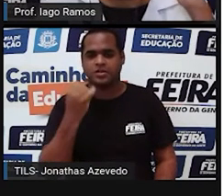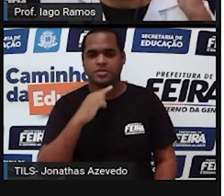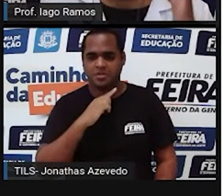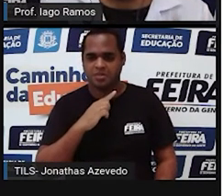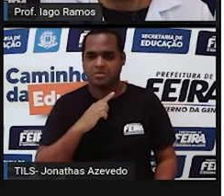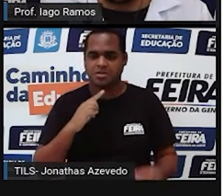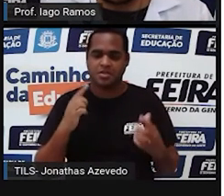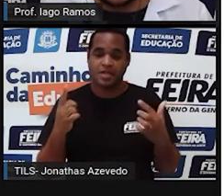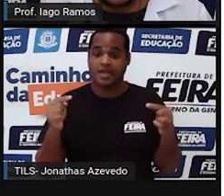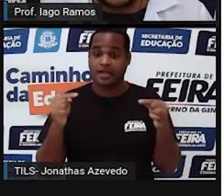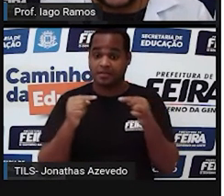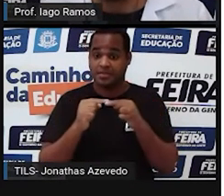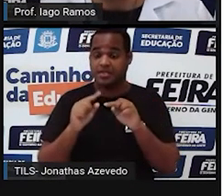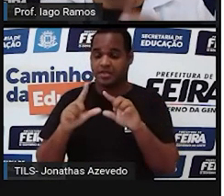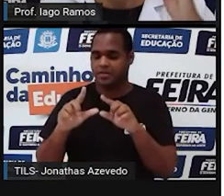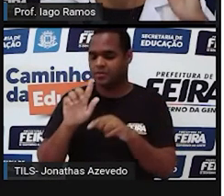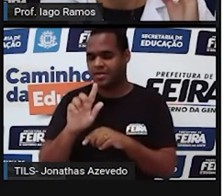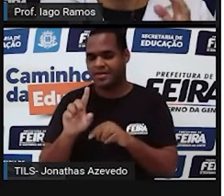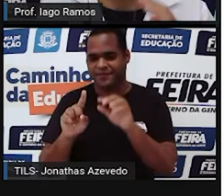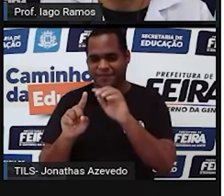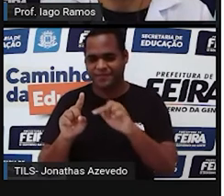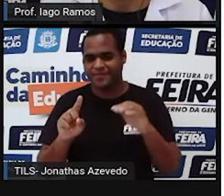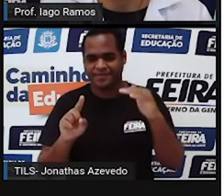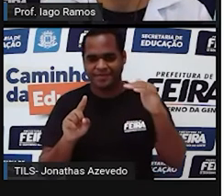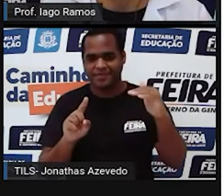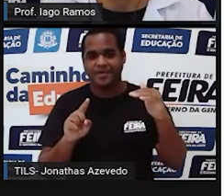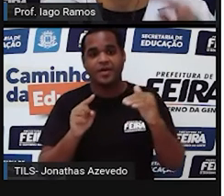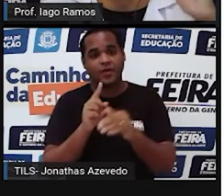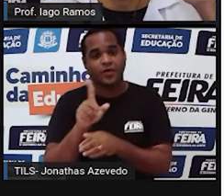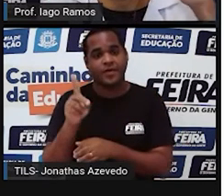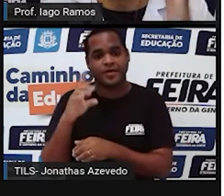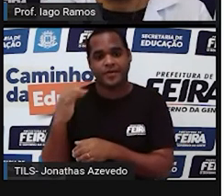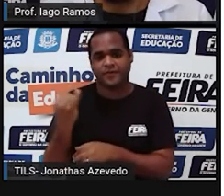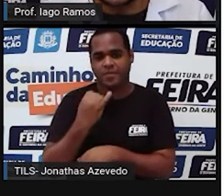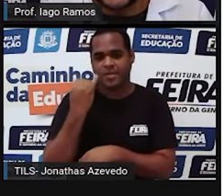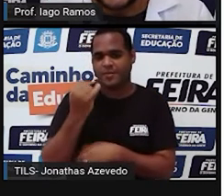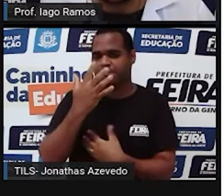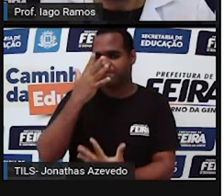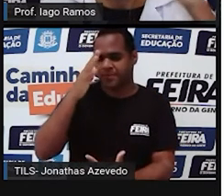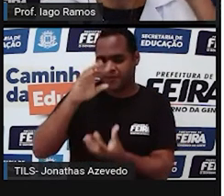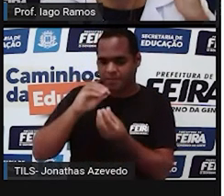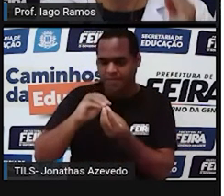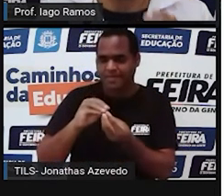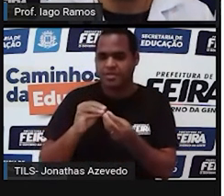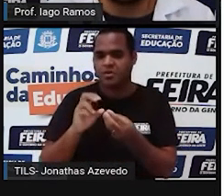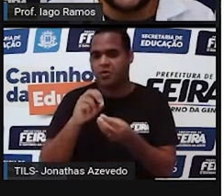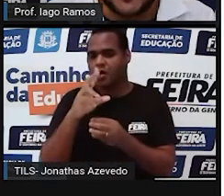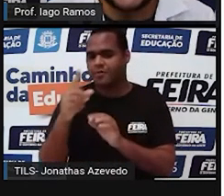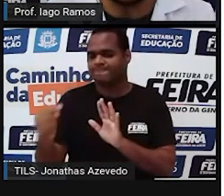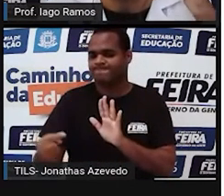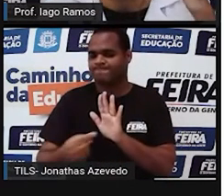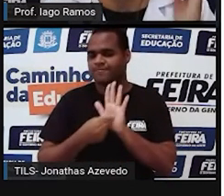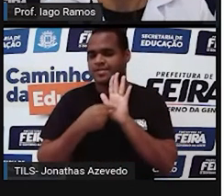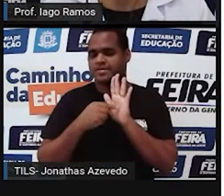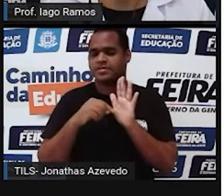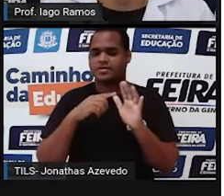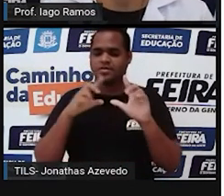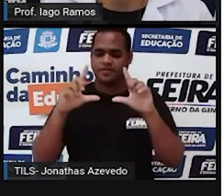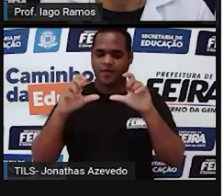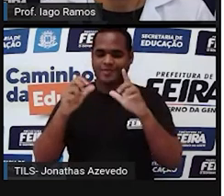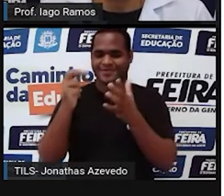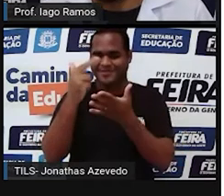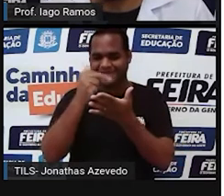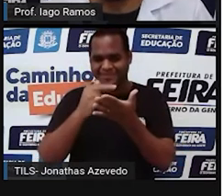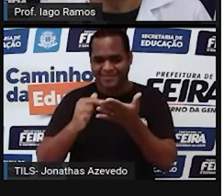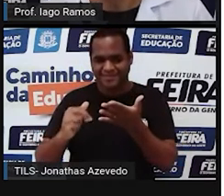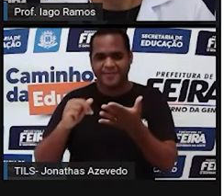o propósito é o mesmo: é te dar informação de forma resumida, objetiva e